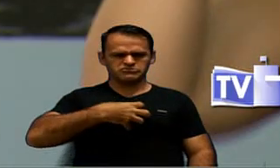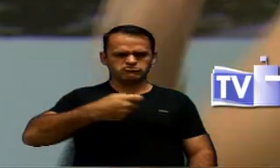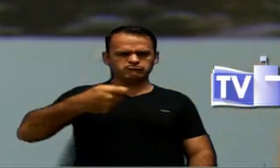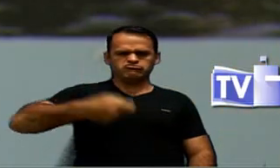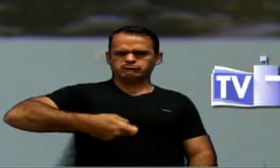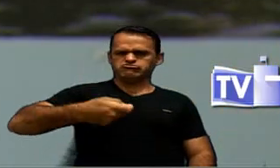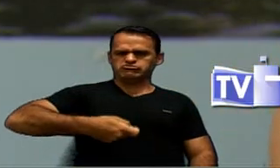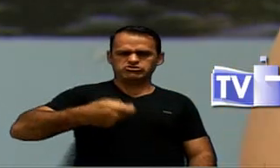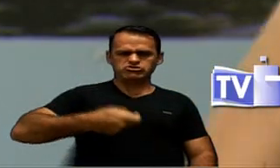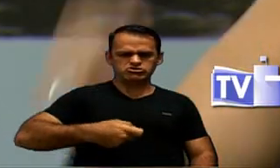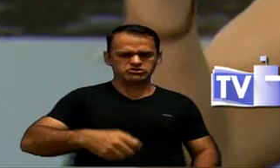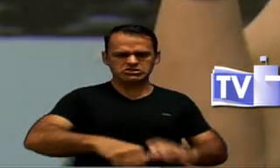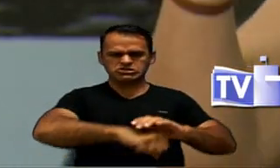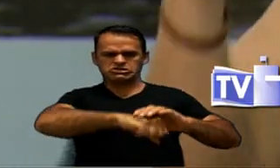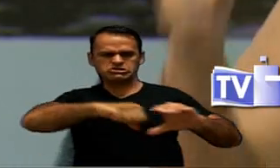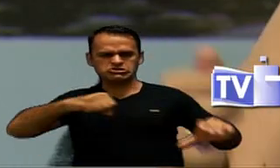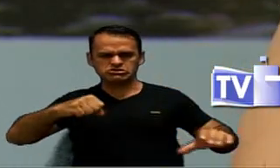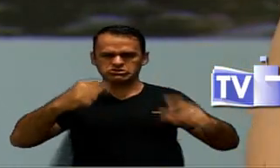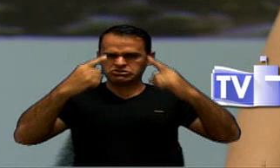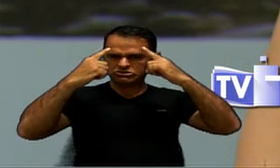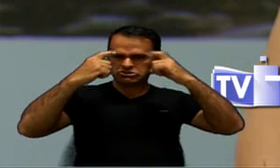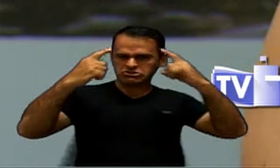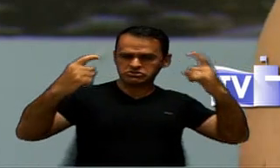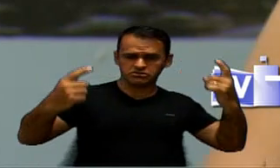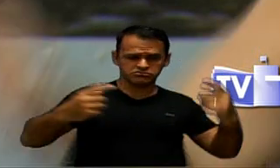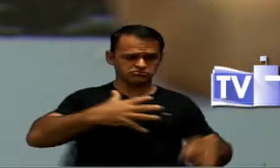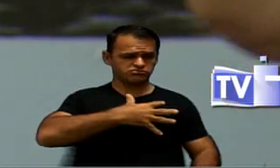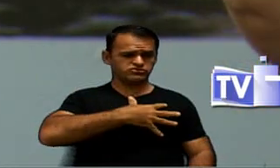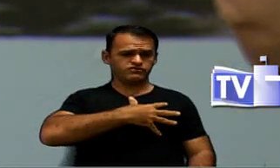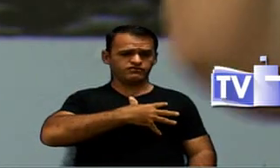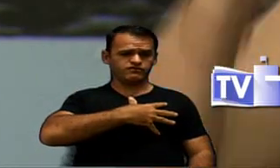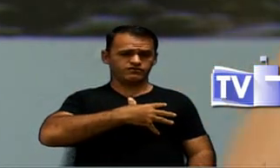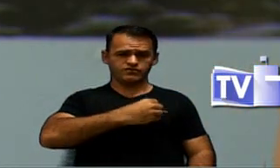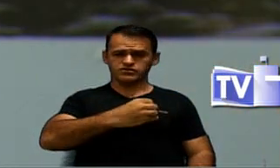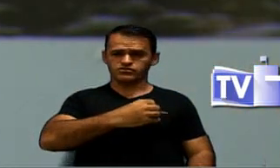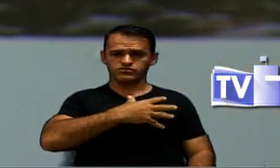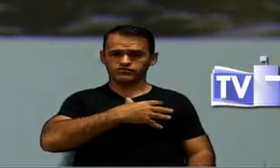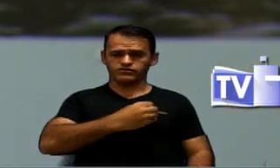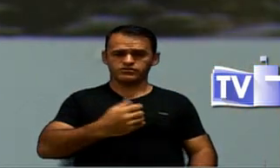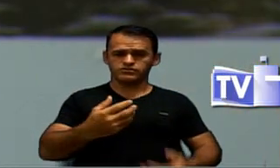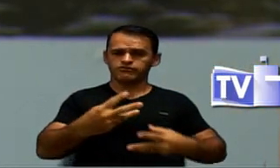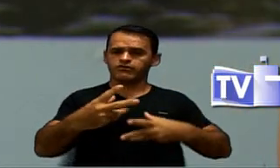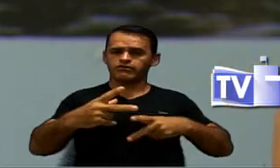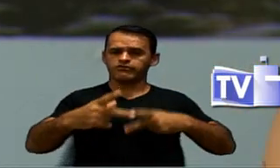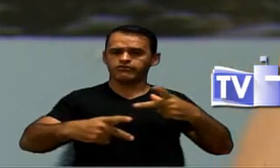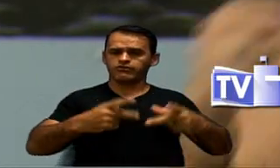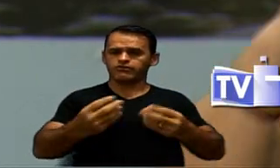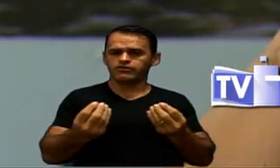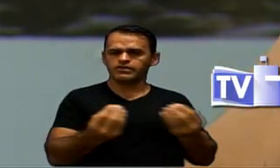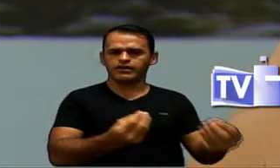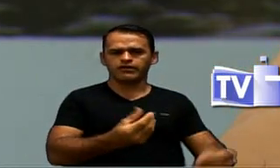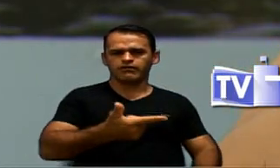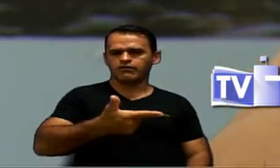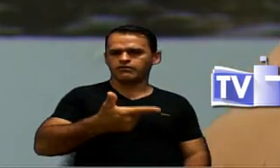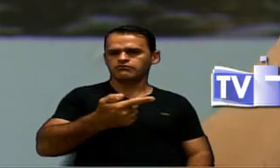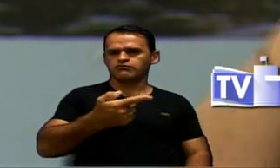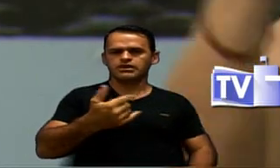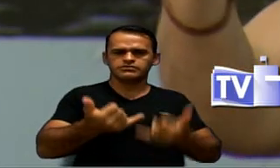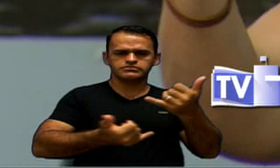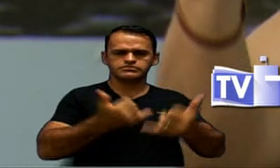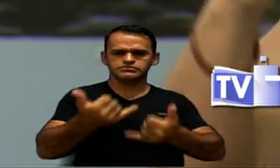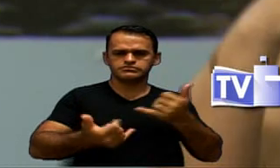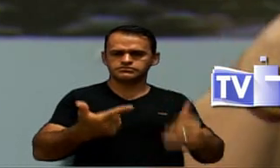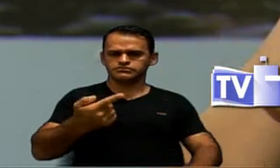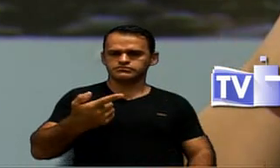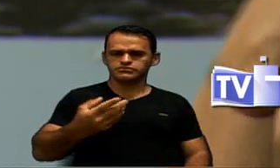a ser violento. Você ensina o seu filho a ser violento quando você dá uma arminha para ele, né? Quando você fala para assim, eu